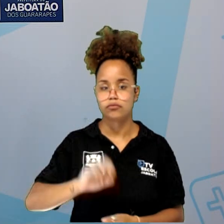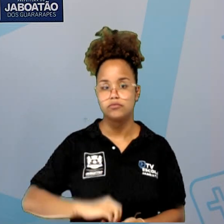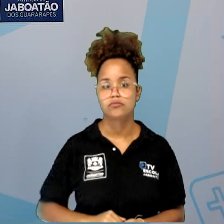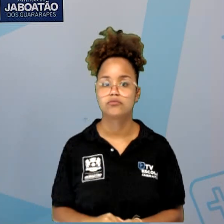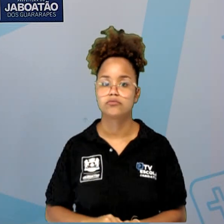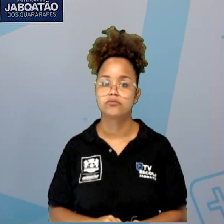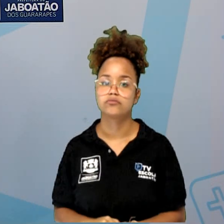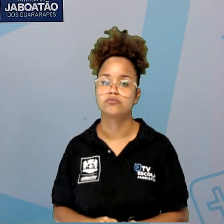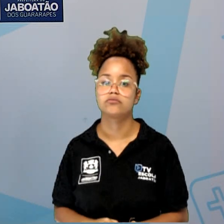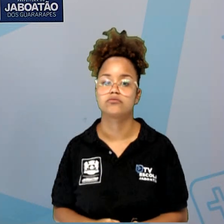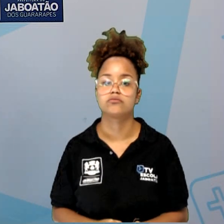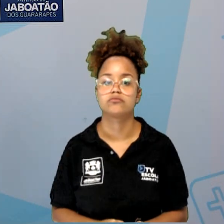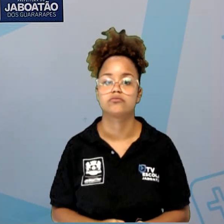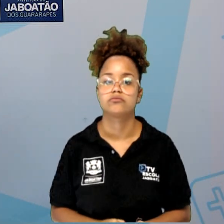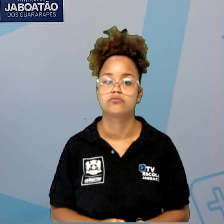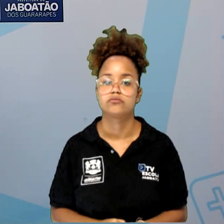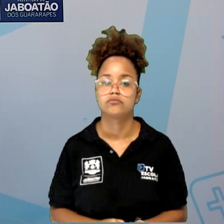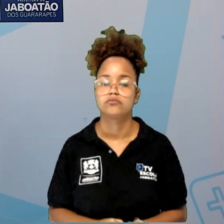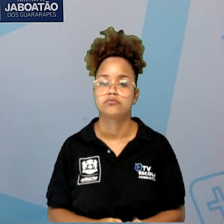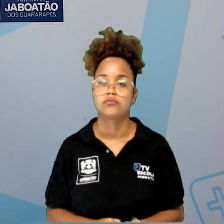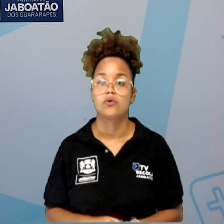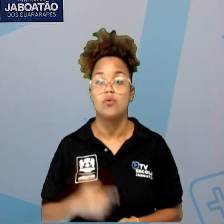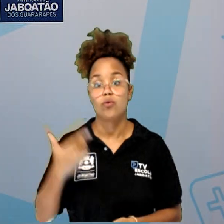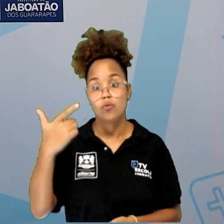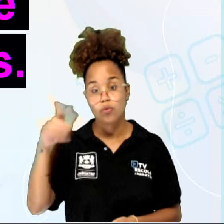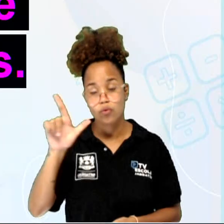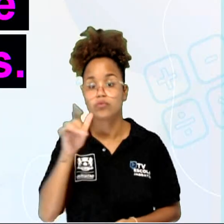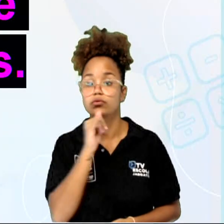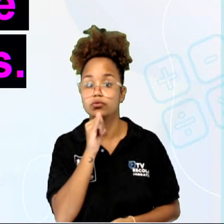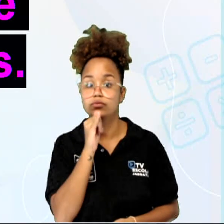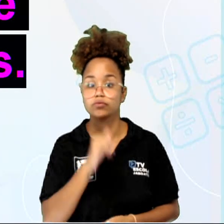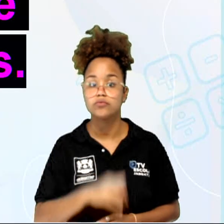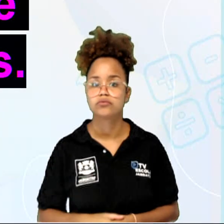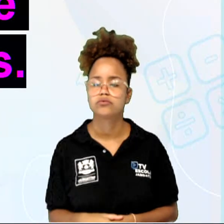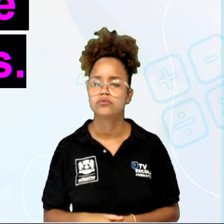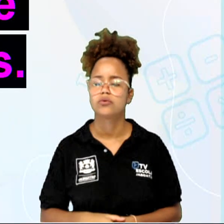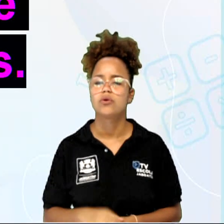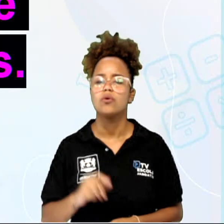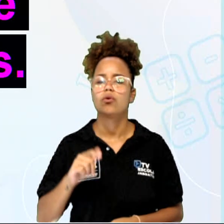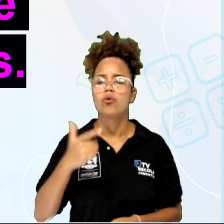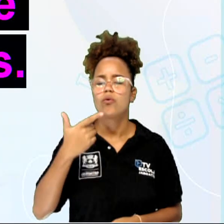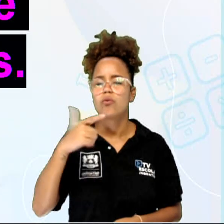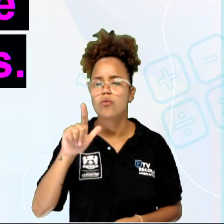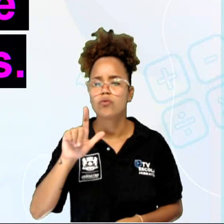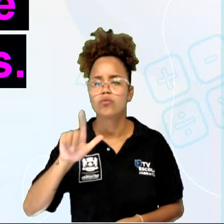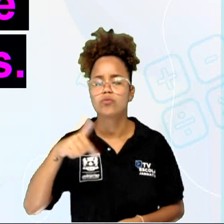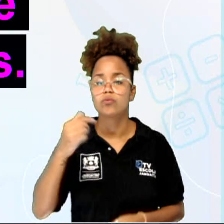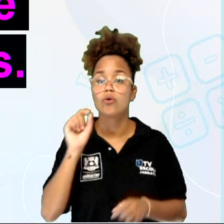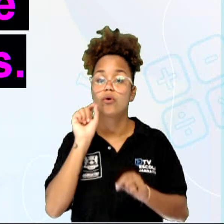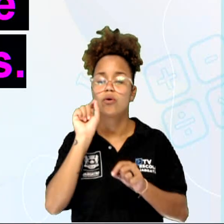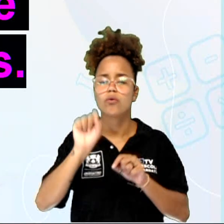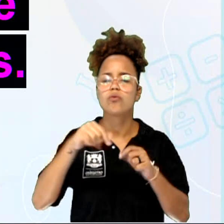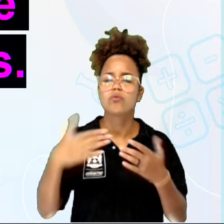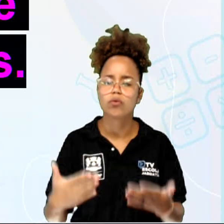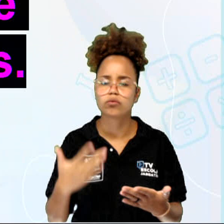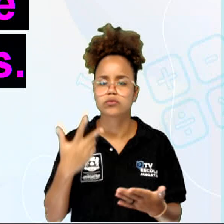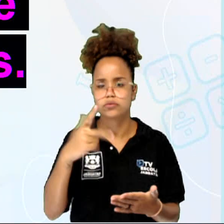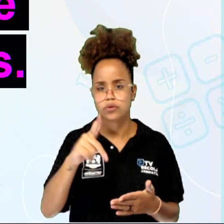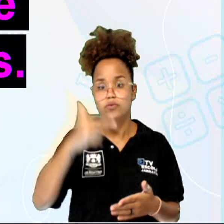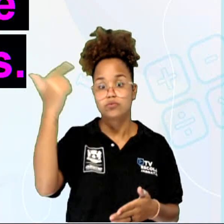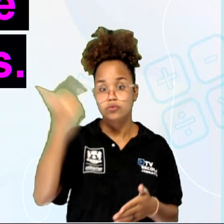J-A-K-E. Vamos dar uma olhada nesse próximo exemplo. What's your surname?